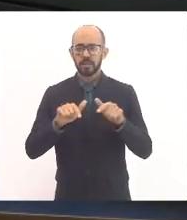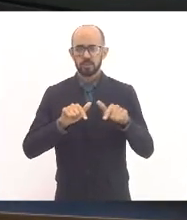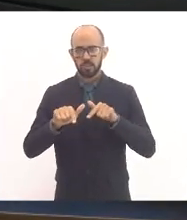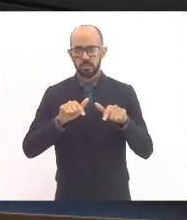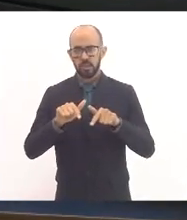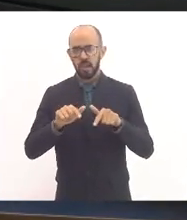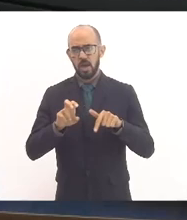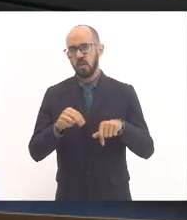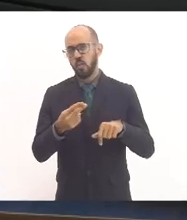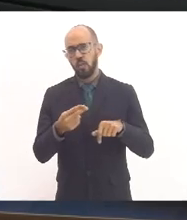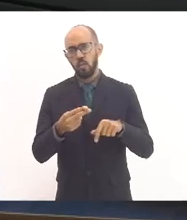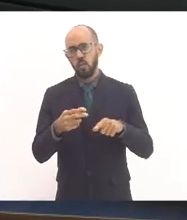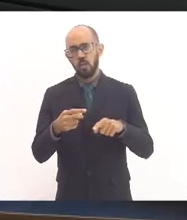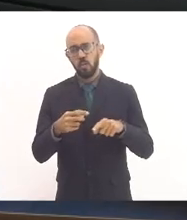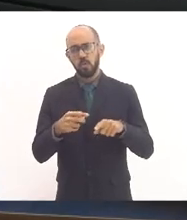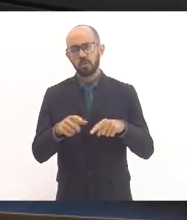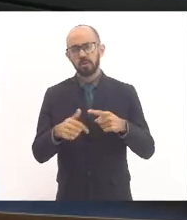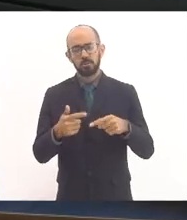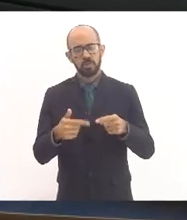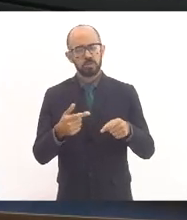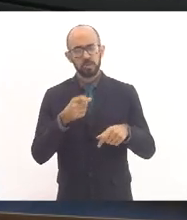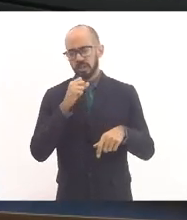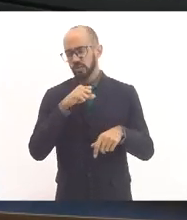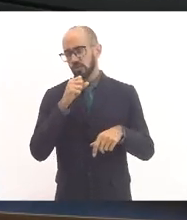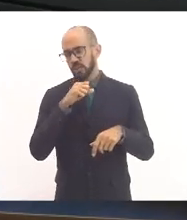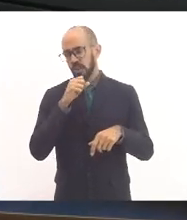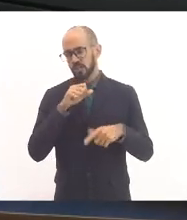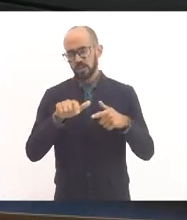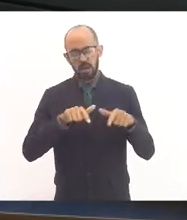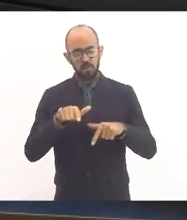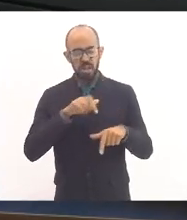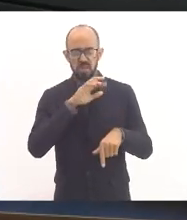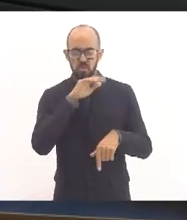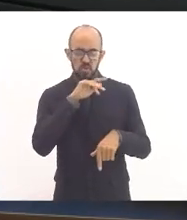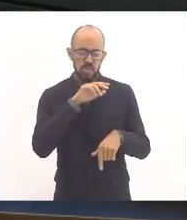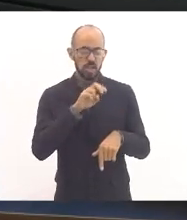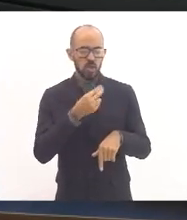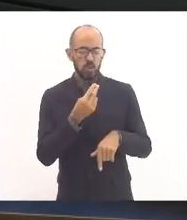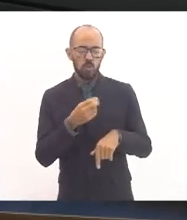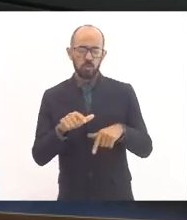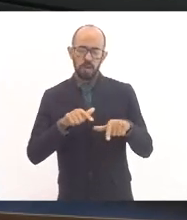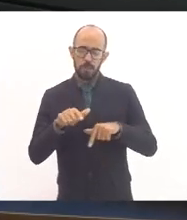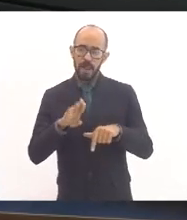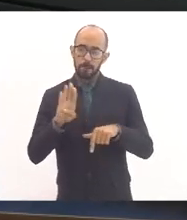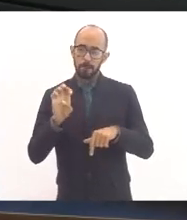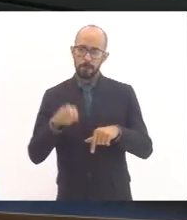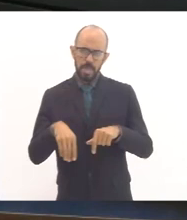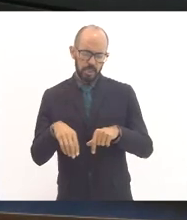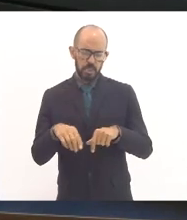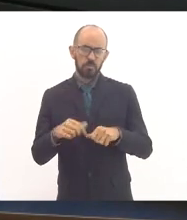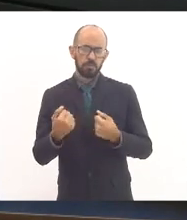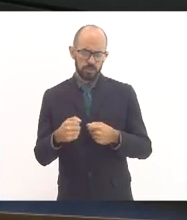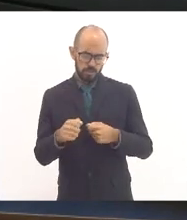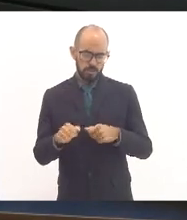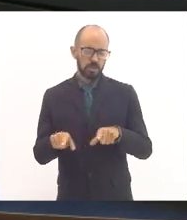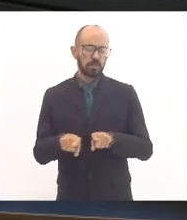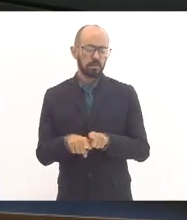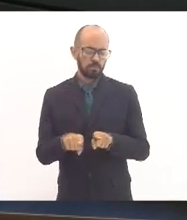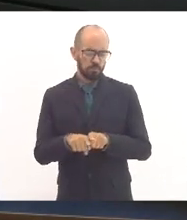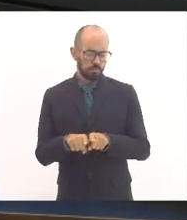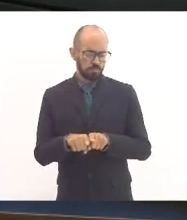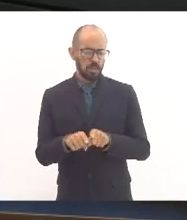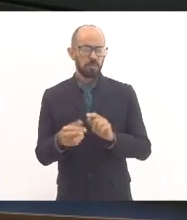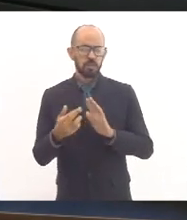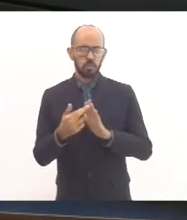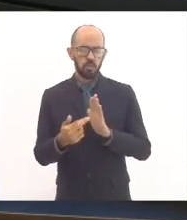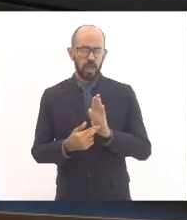senão todo mundo vai por antiguidade o cara trabalha mal Trabalha bem então tem que ter um pedacinho mas